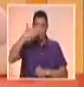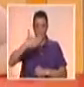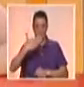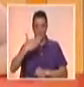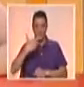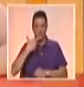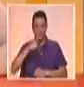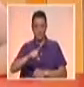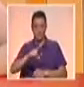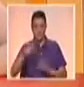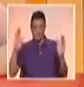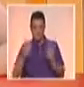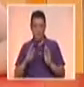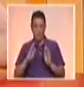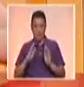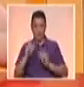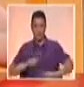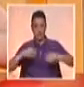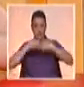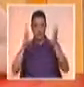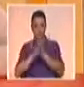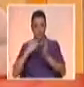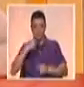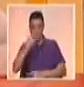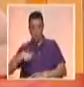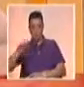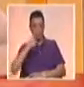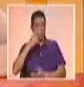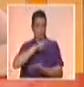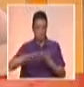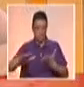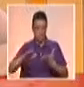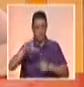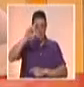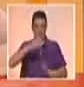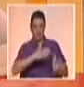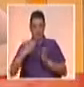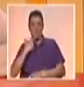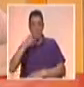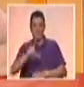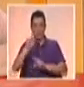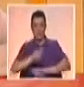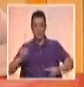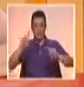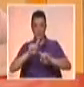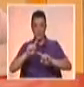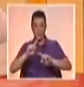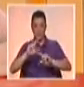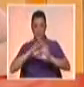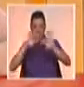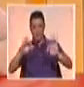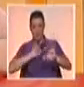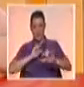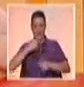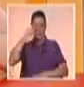língua minoritária, ou seja, nem todos nós a conhecemos. Depois, estamos com uma língua que não usa o mesmo suporte que a nossa e as